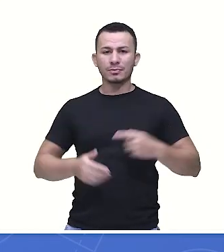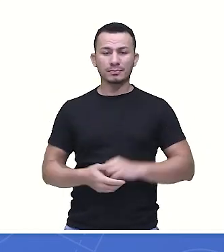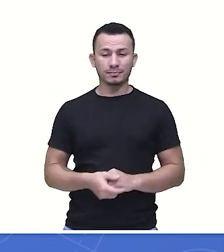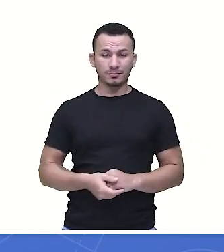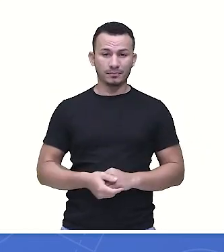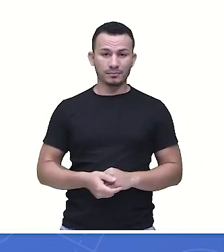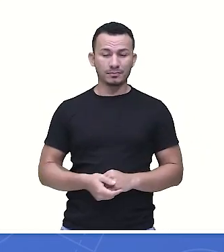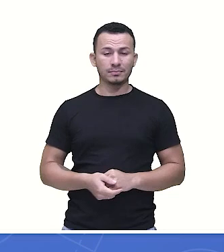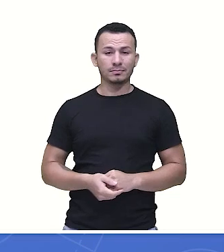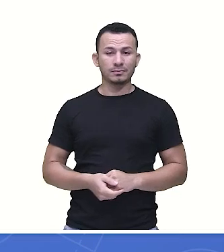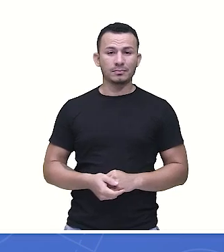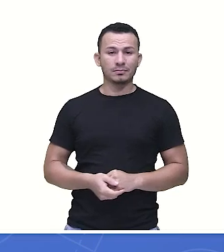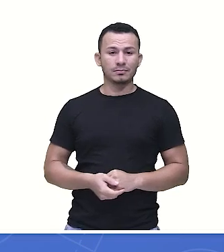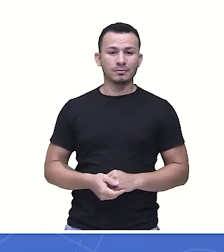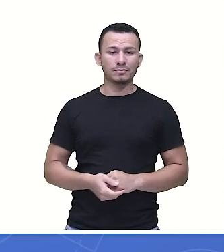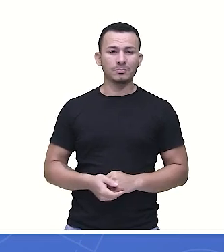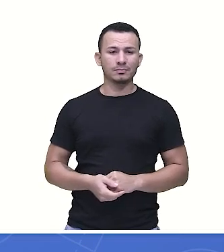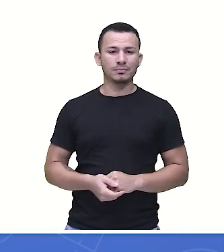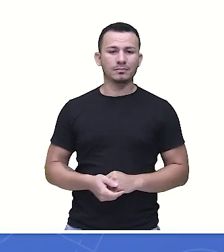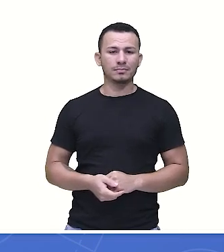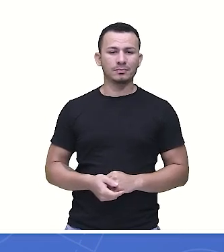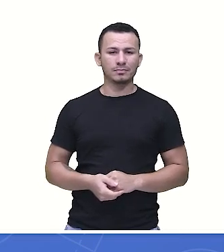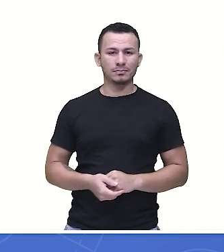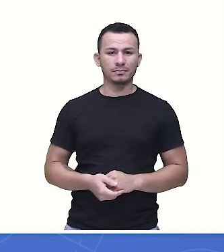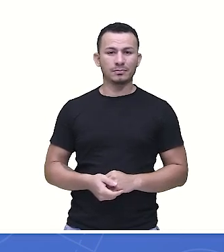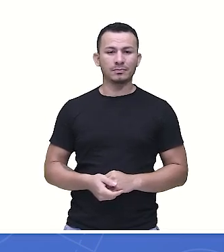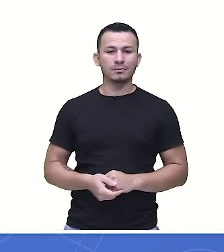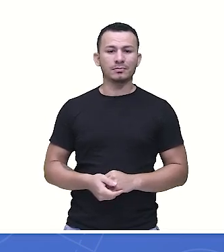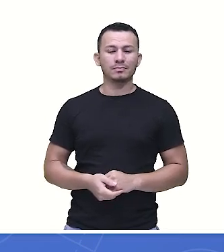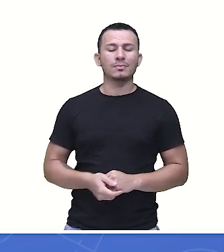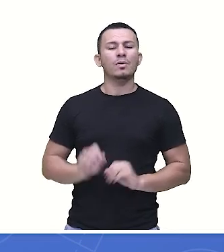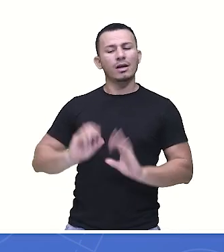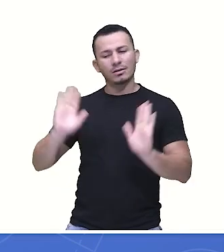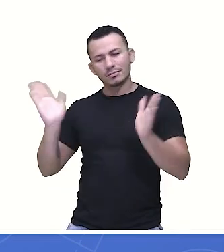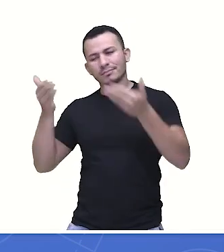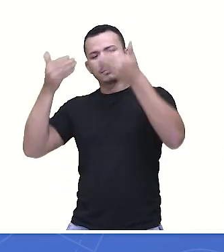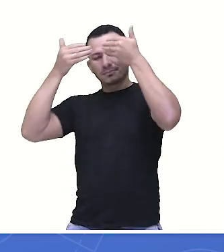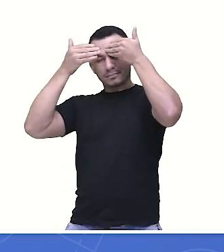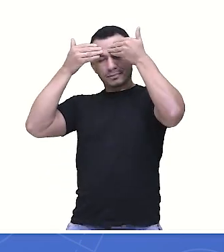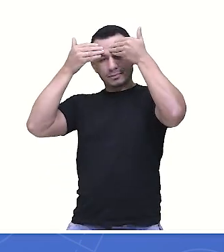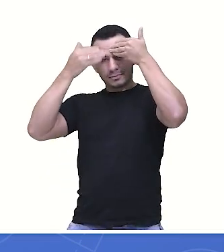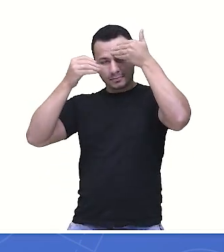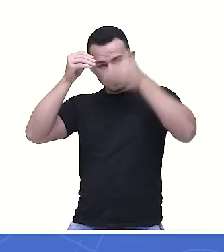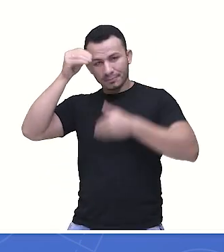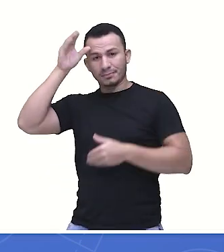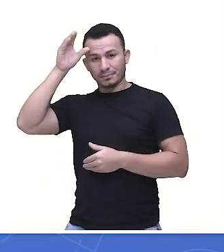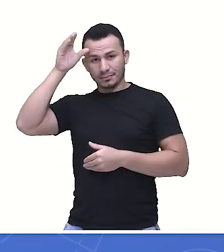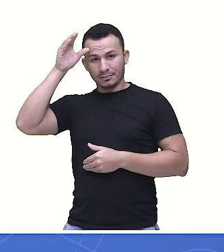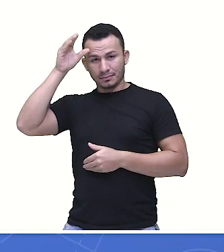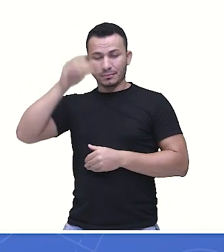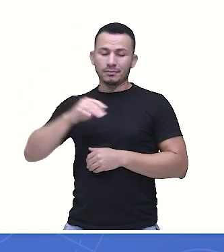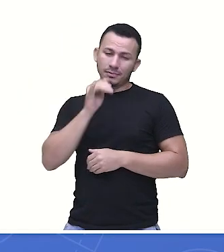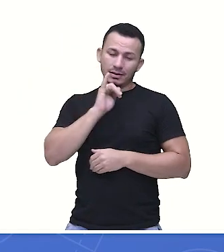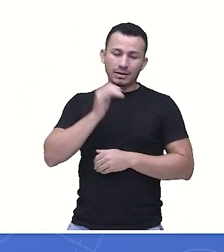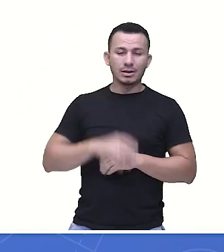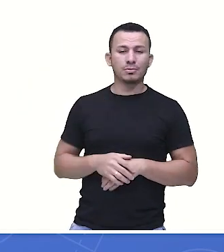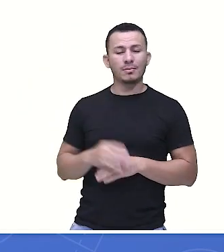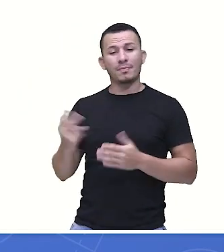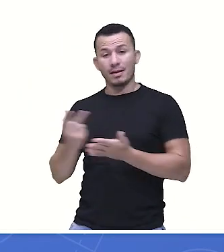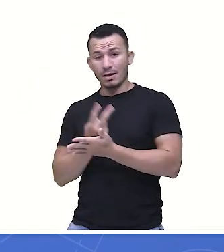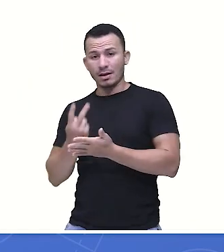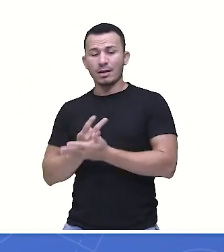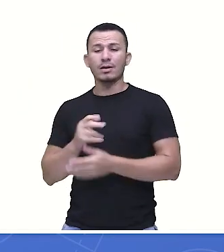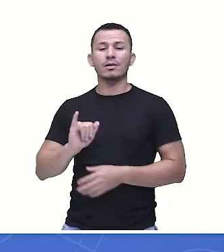Ele chama de a cegueira dos conhecimentos, que é erro e ilusão.